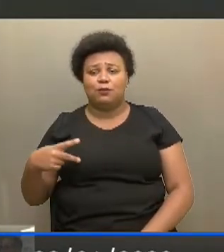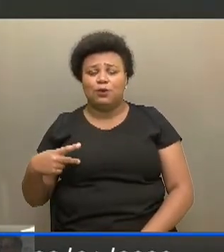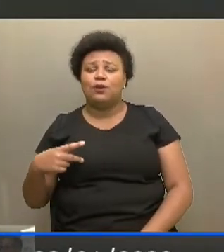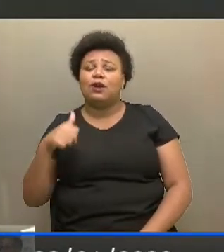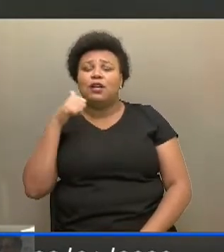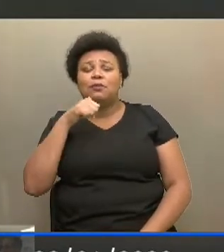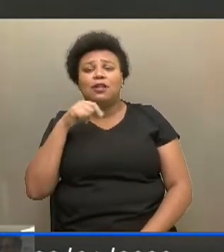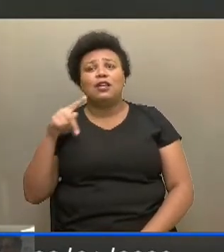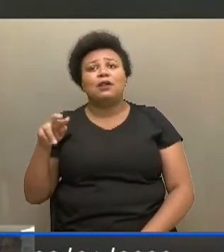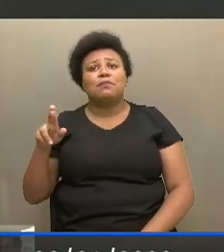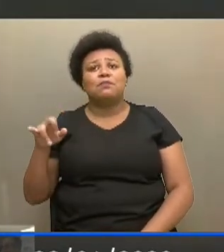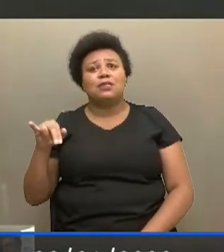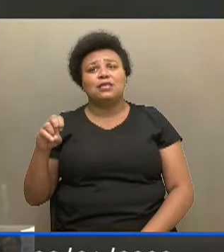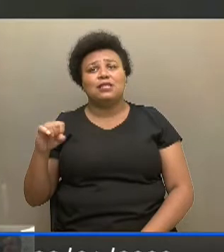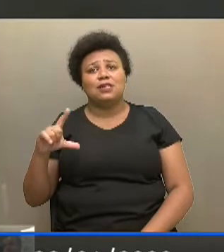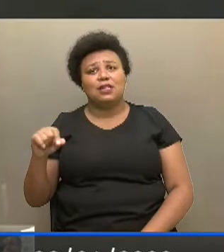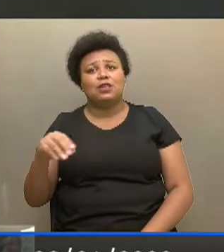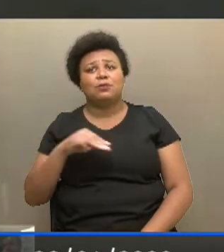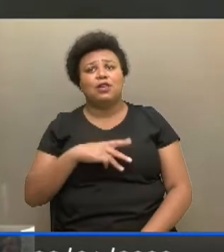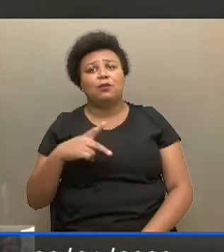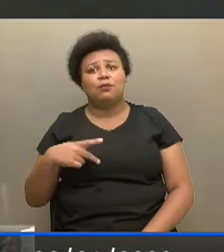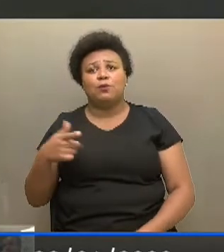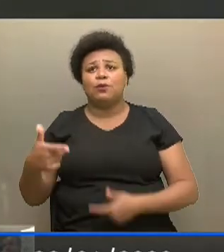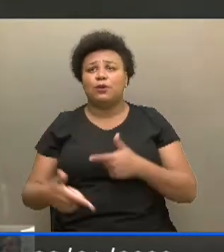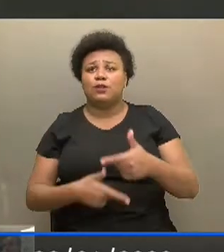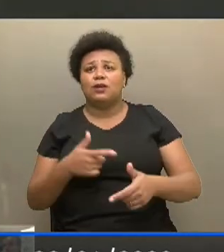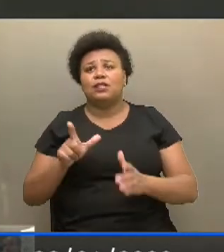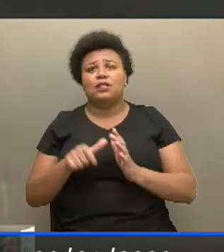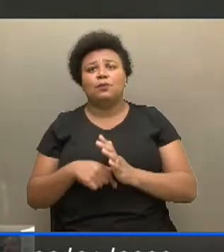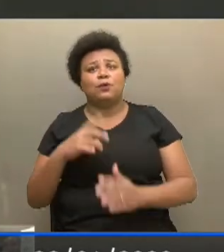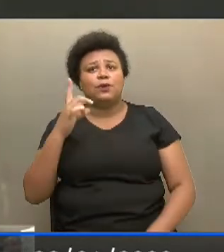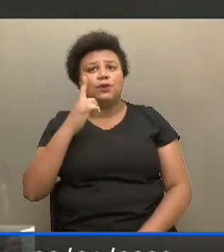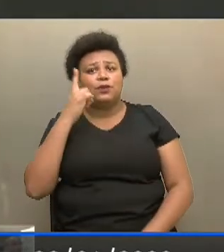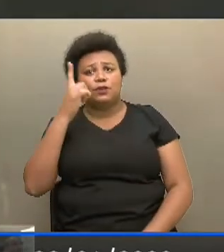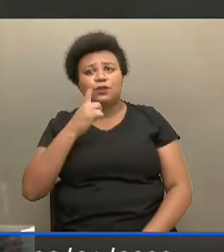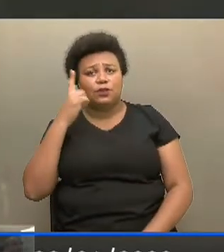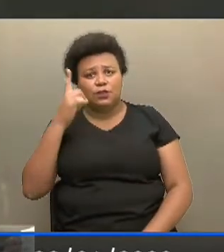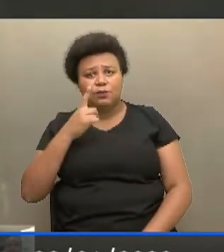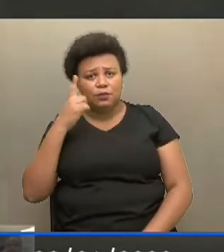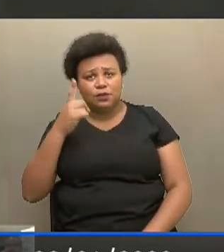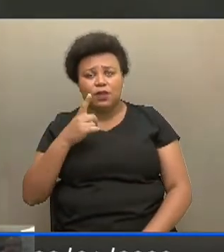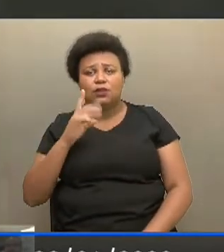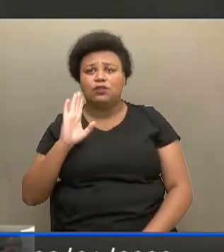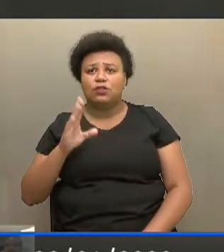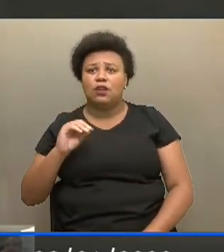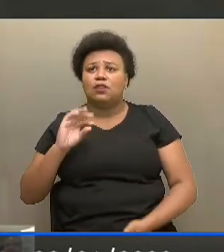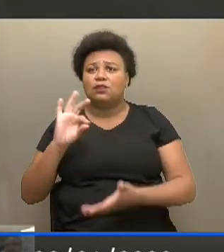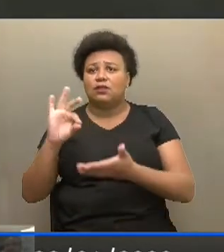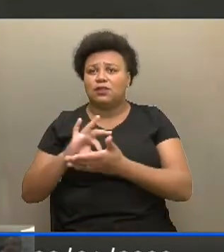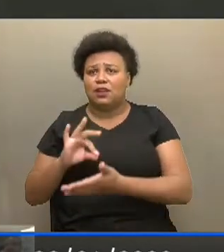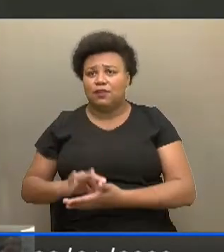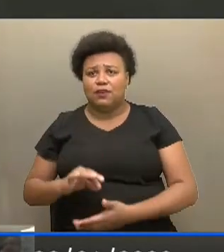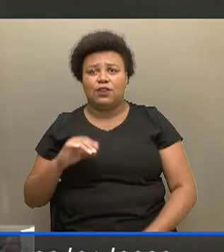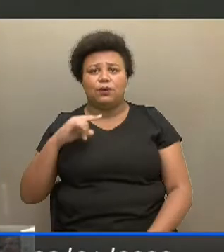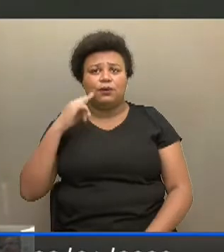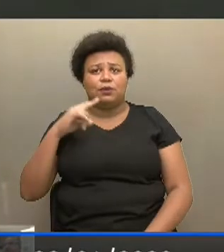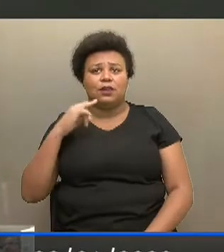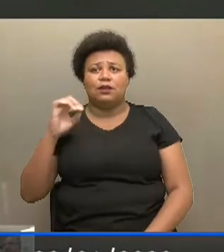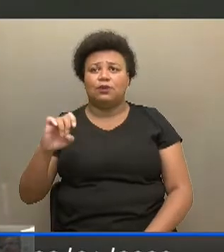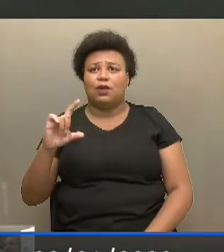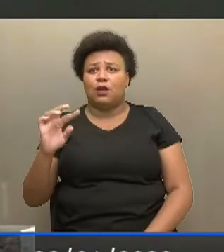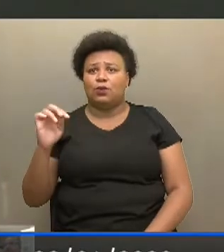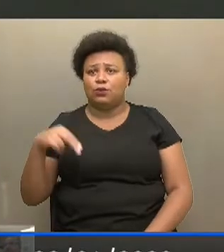Público do Trabalho, e depois os deputados já mencionaram, Tom Weber, Pepe Vargas, que estão